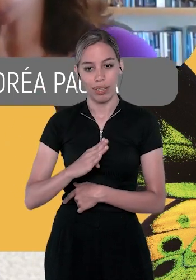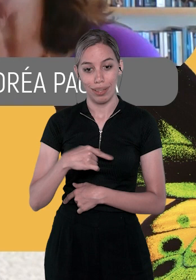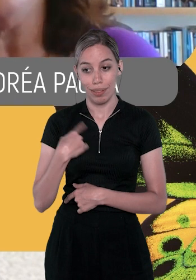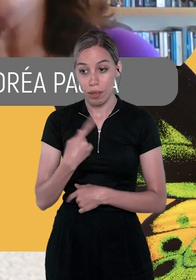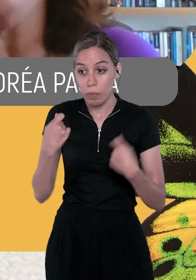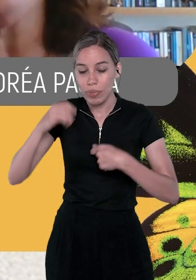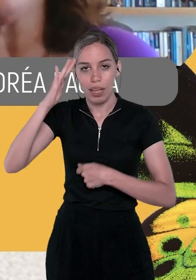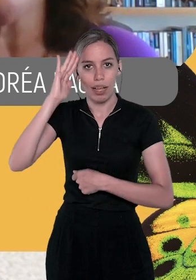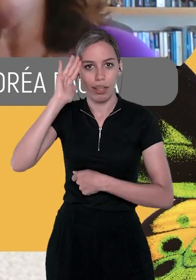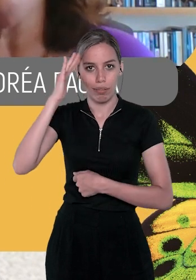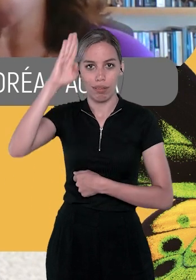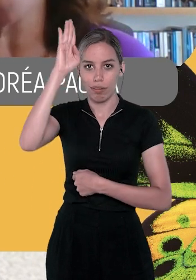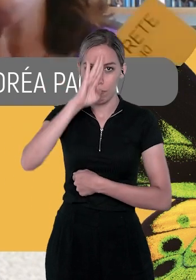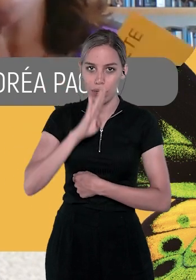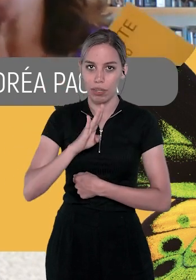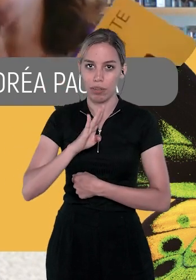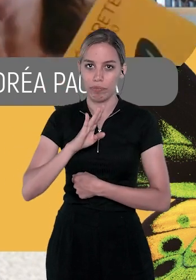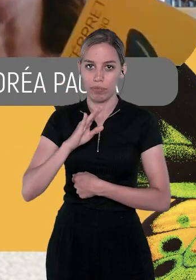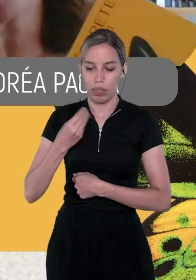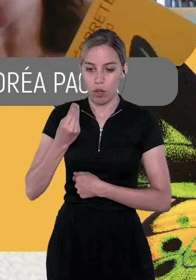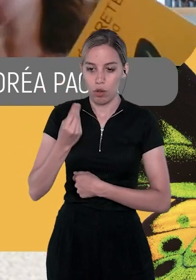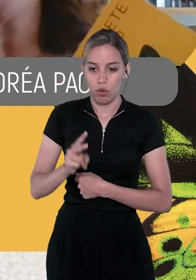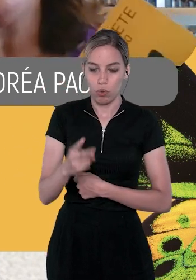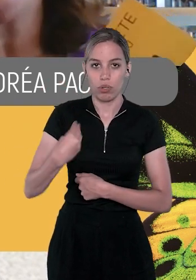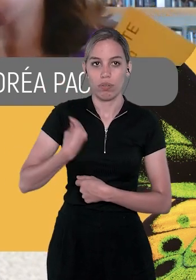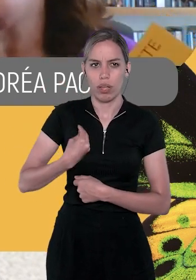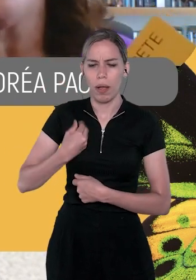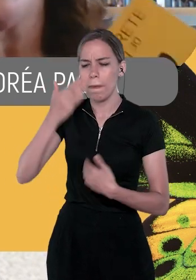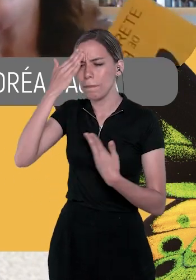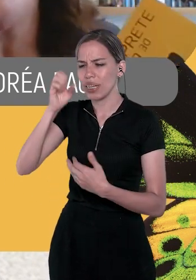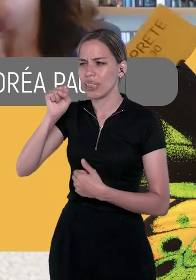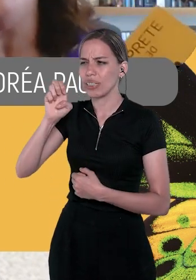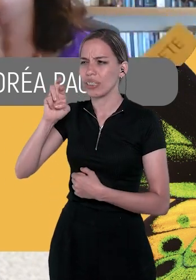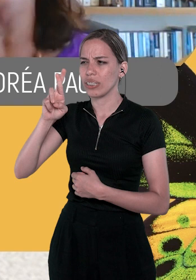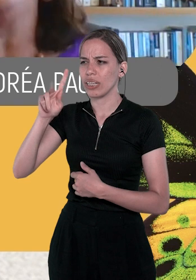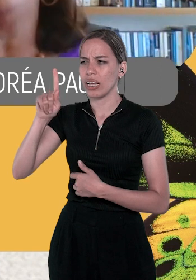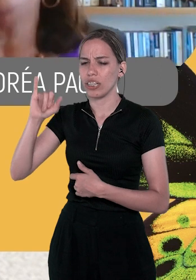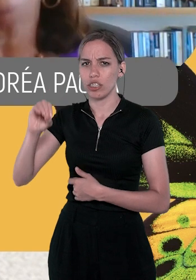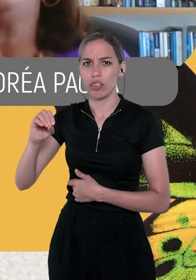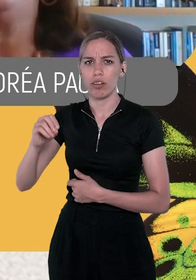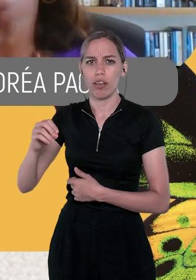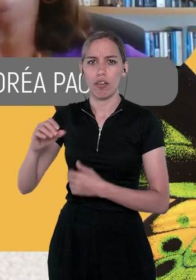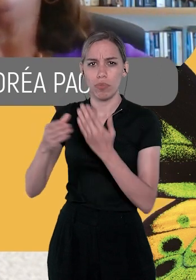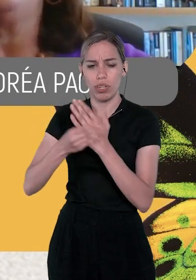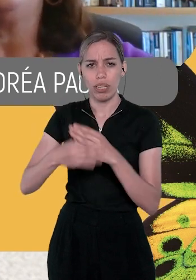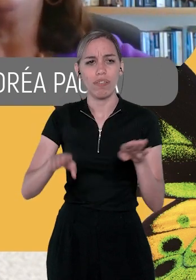ou tentar entender para sobreviver. Obrigada, Sérgio, pelo livro, obrigada, Afonso, pelo convite.